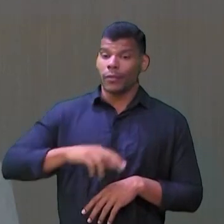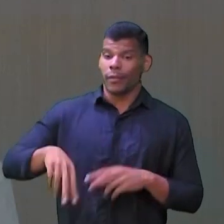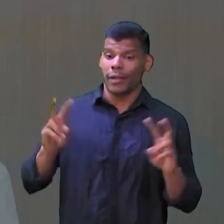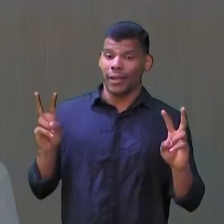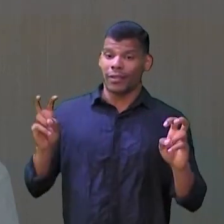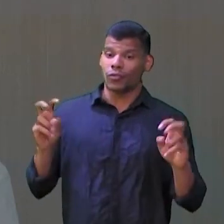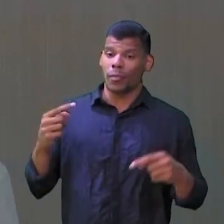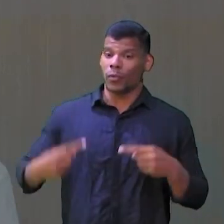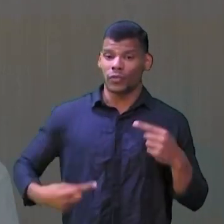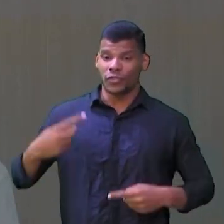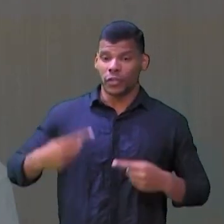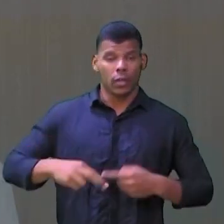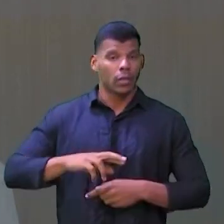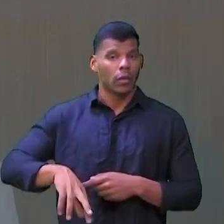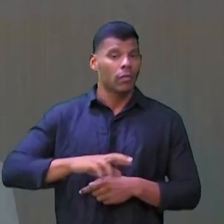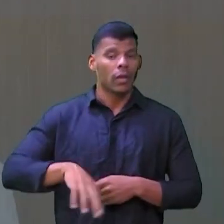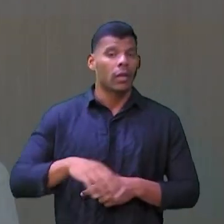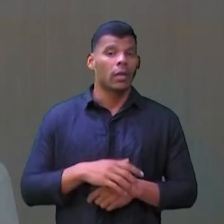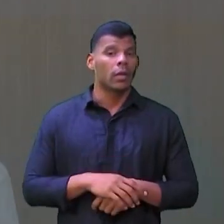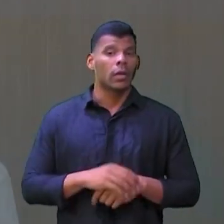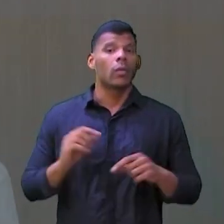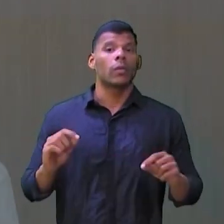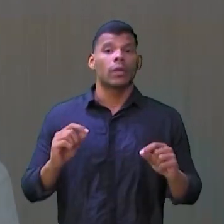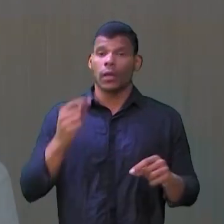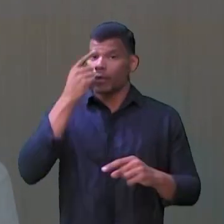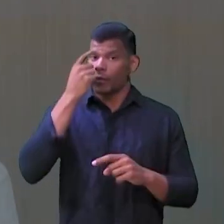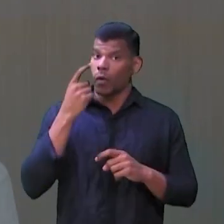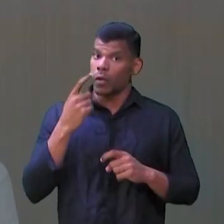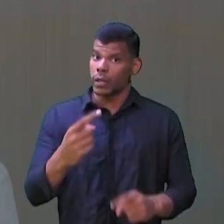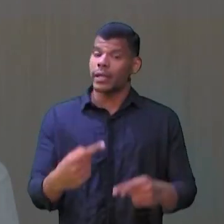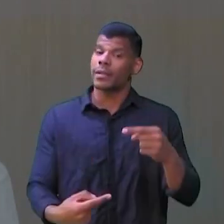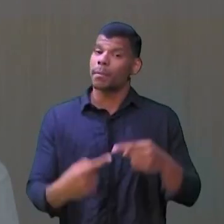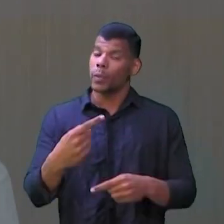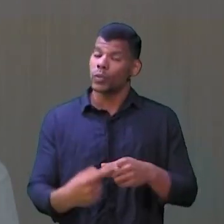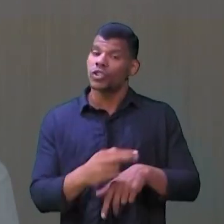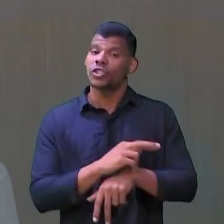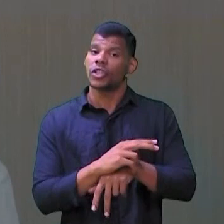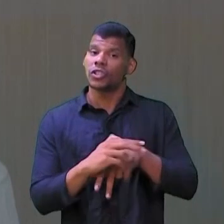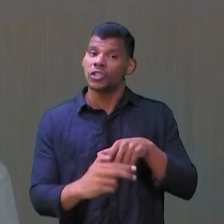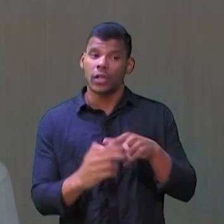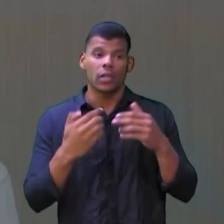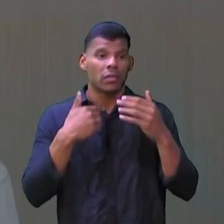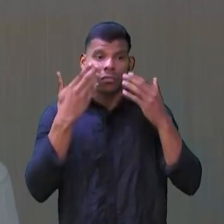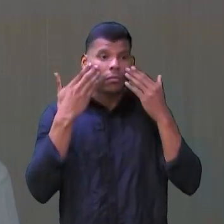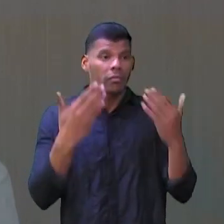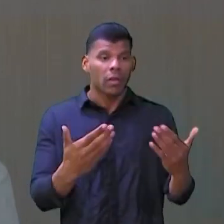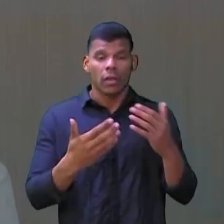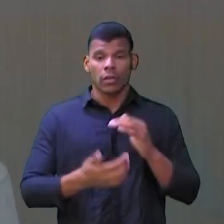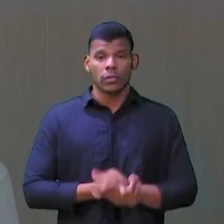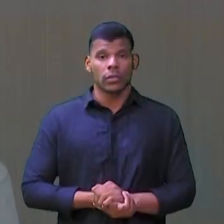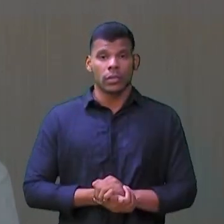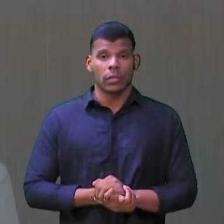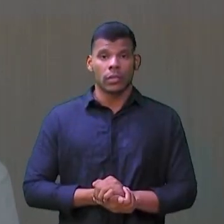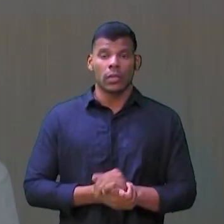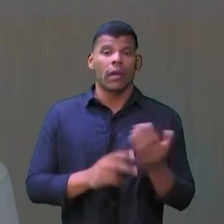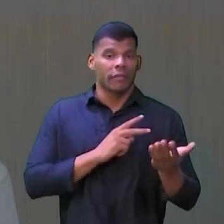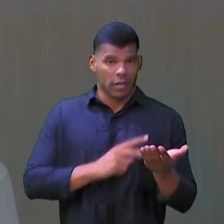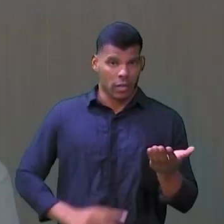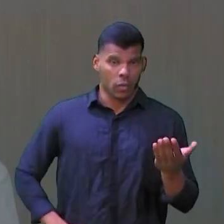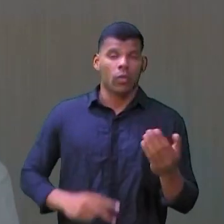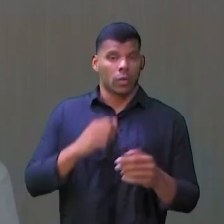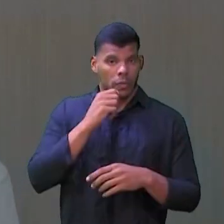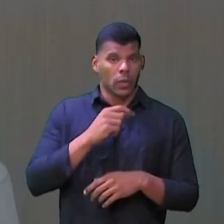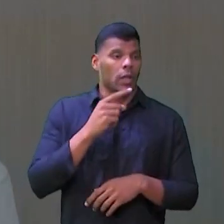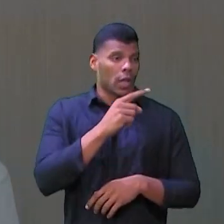comum e configura-se como uma violência política de gênero flagrante. Vereadora Magnólia